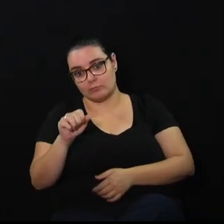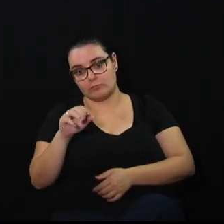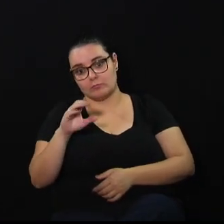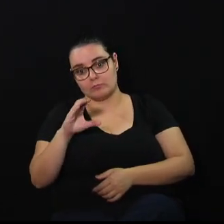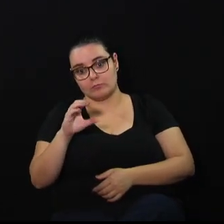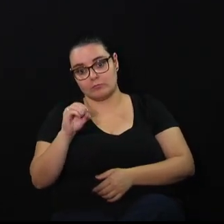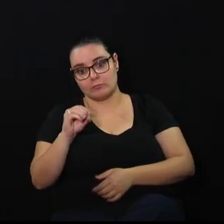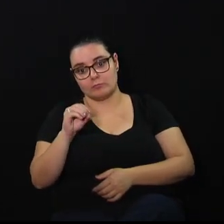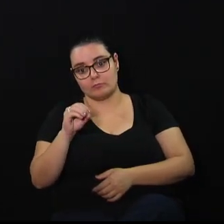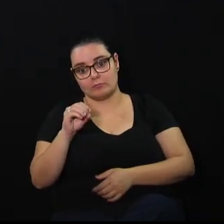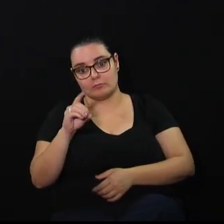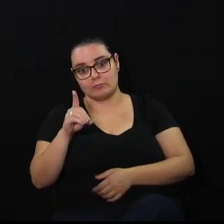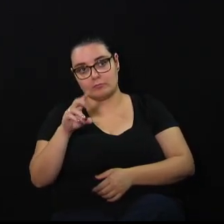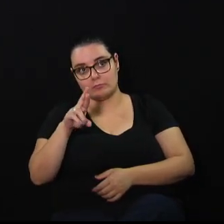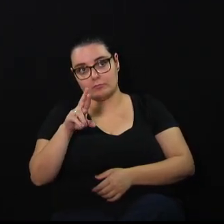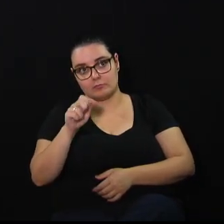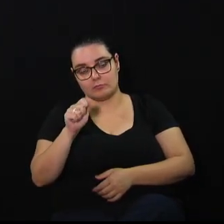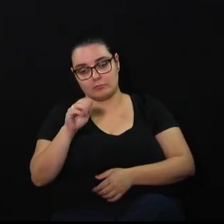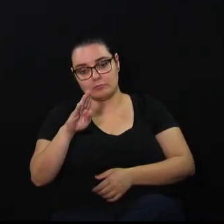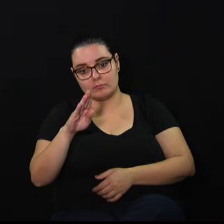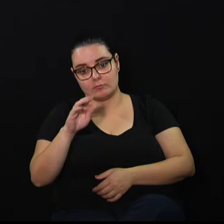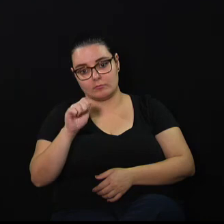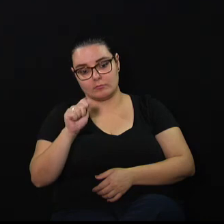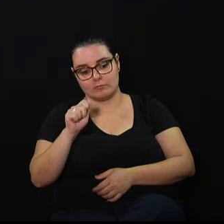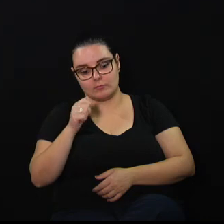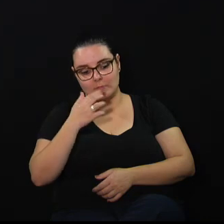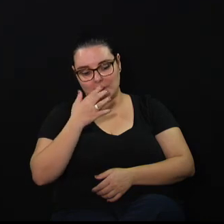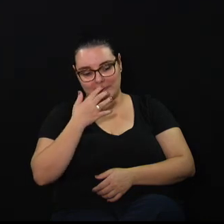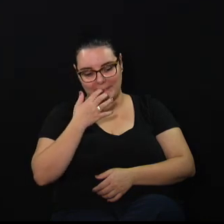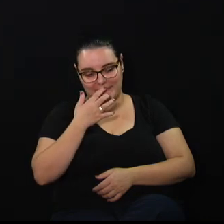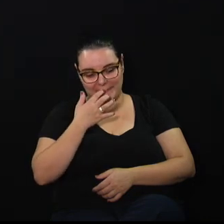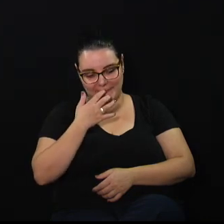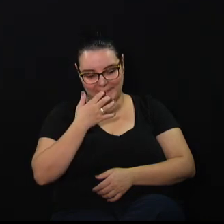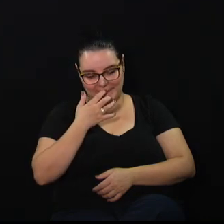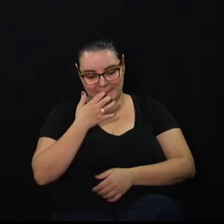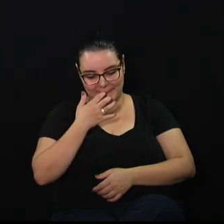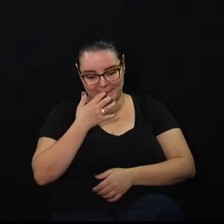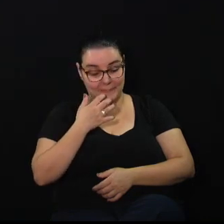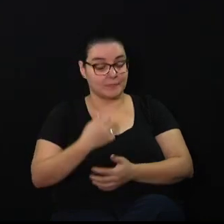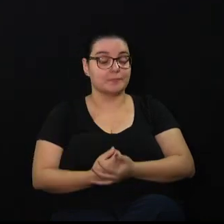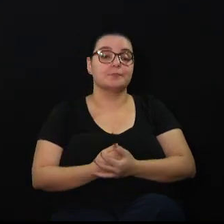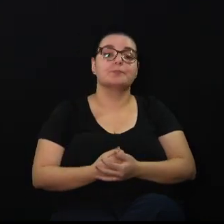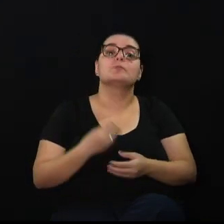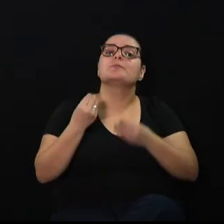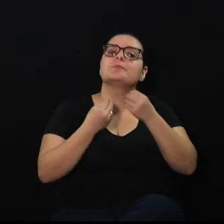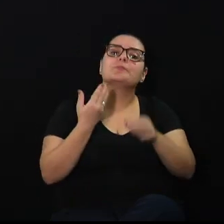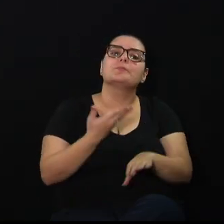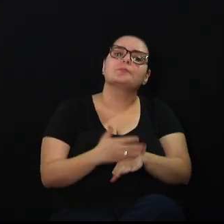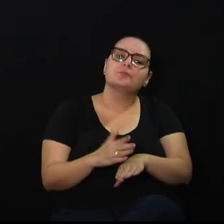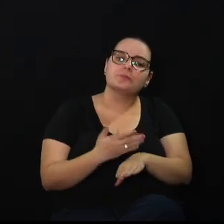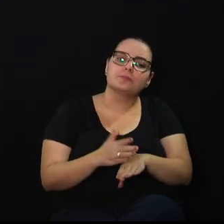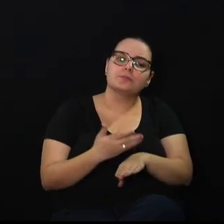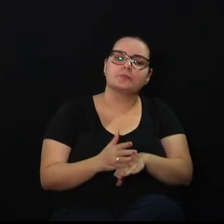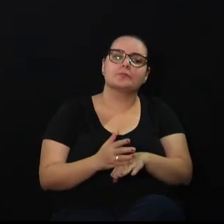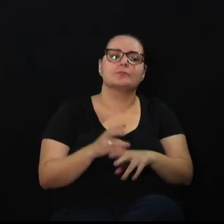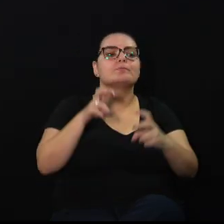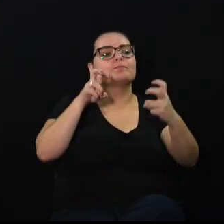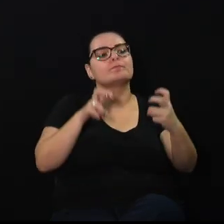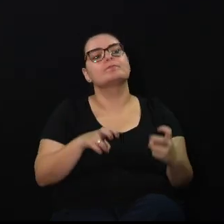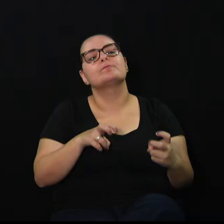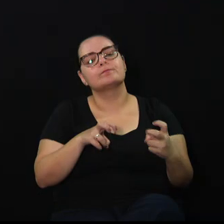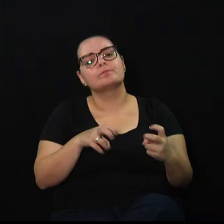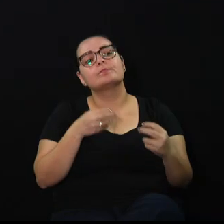habilidade essencial pra treino tá é como que a gente treina permanecer sentado